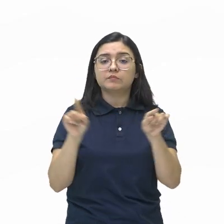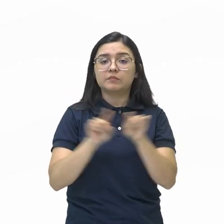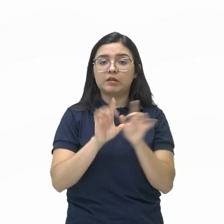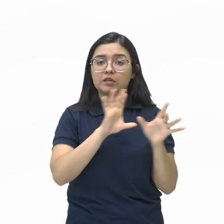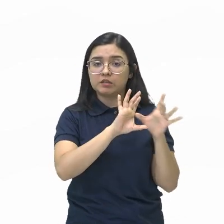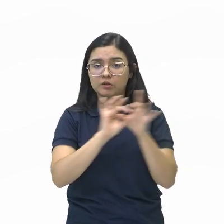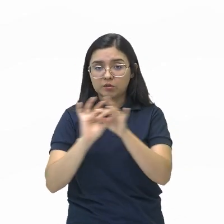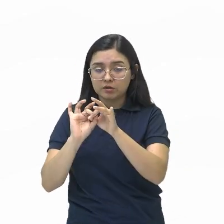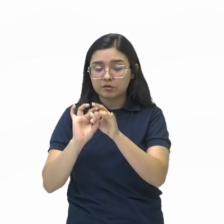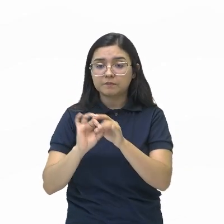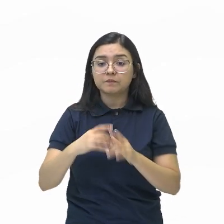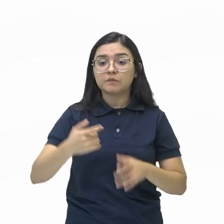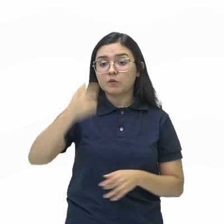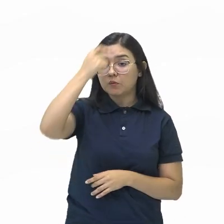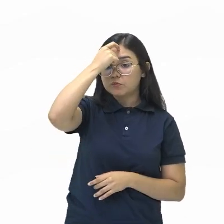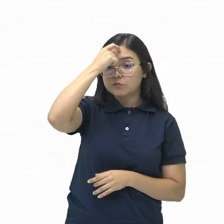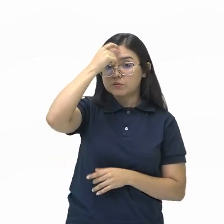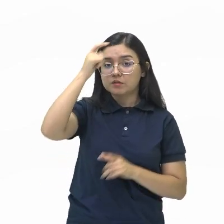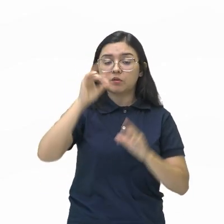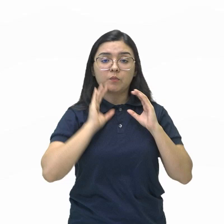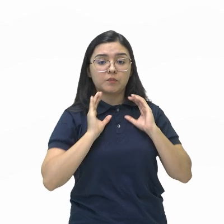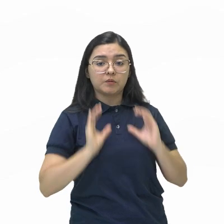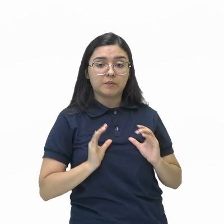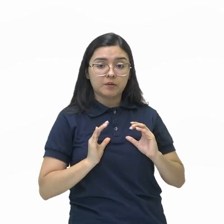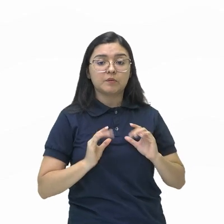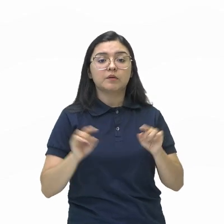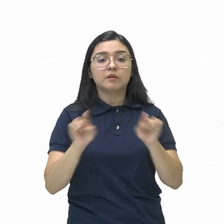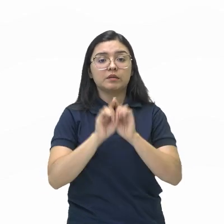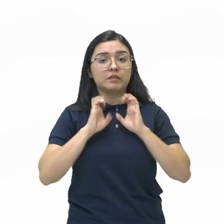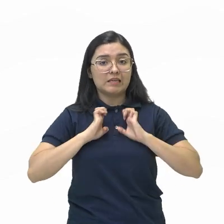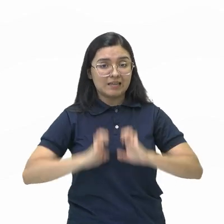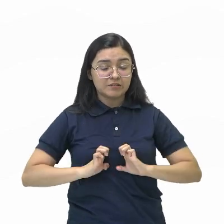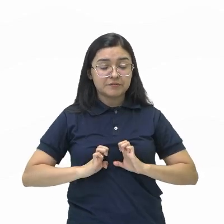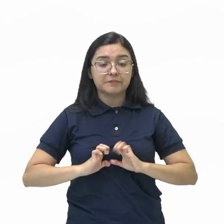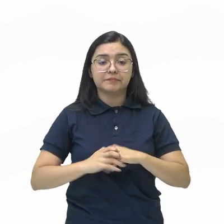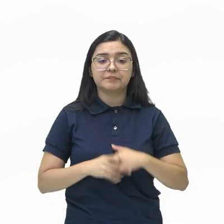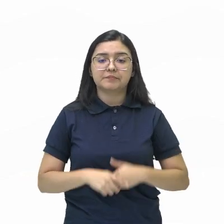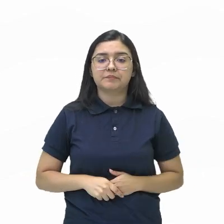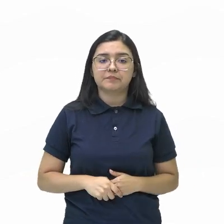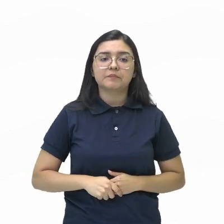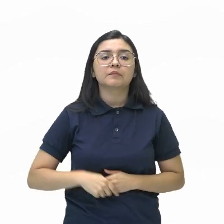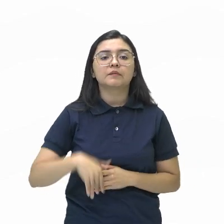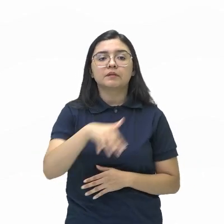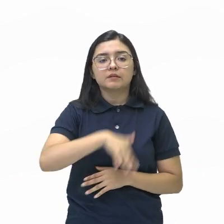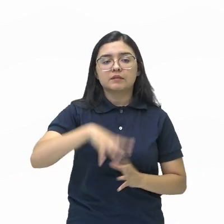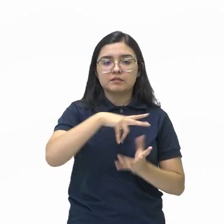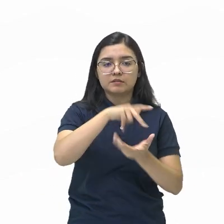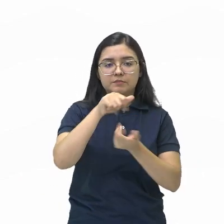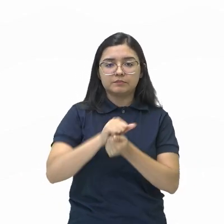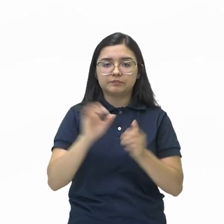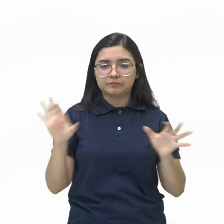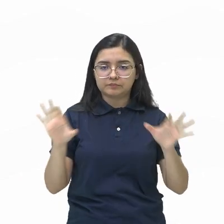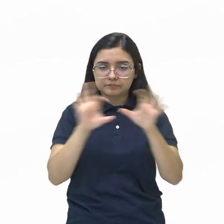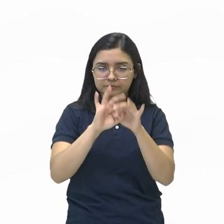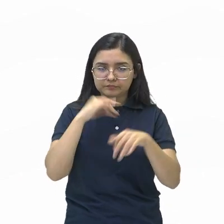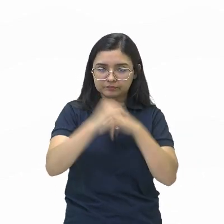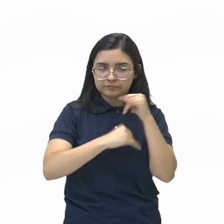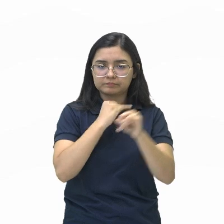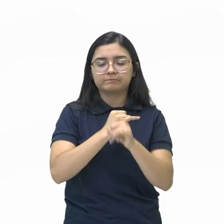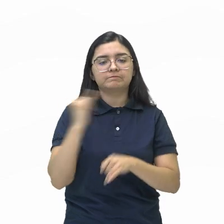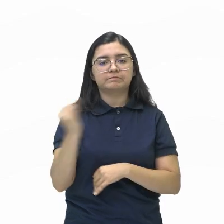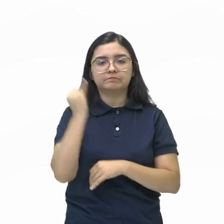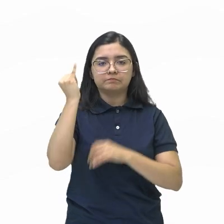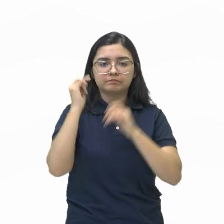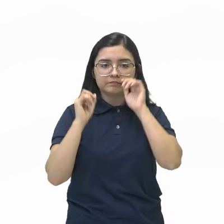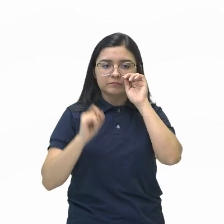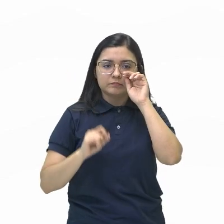interconectado. Consciência, postura, ética, né? Desse mundo conectado. É muito